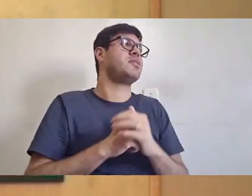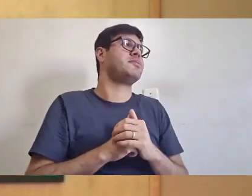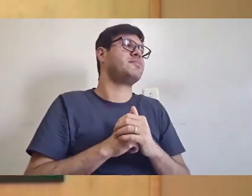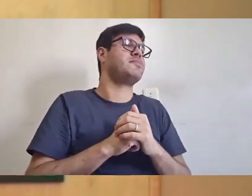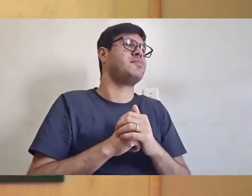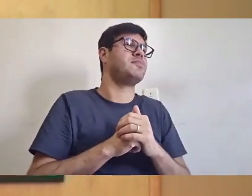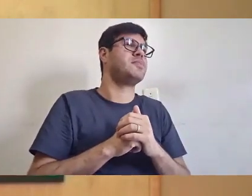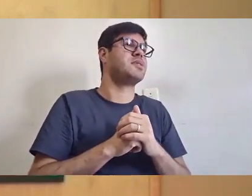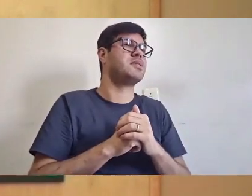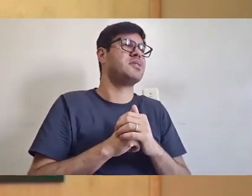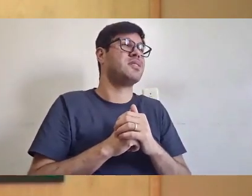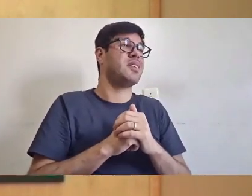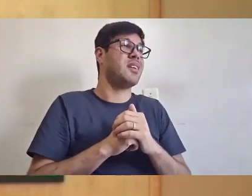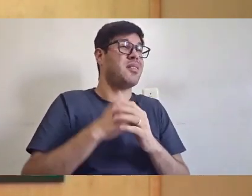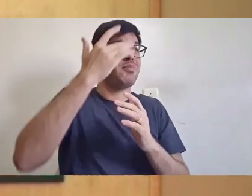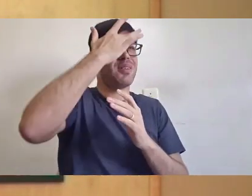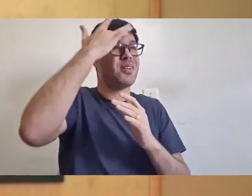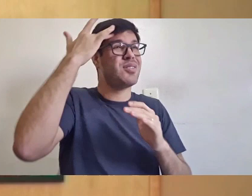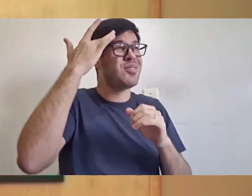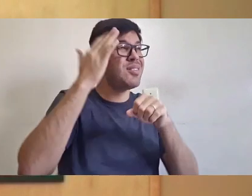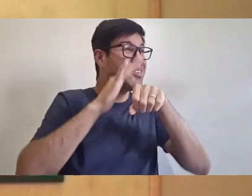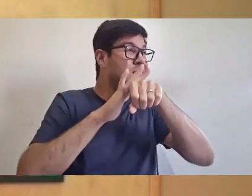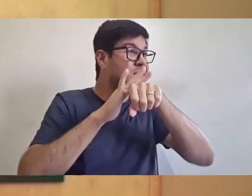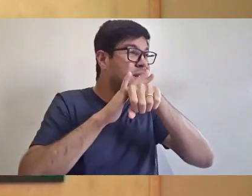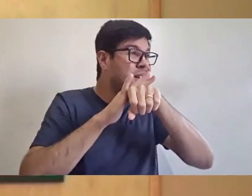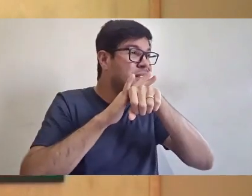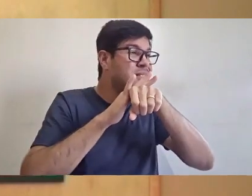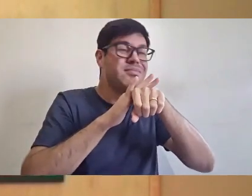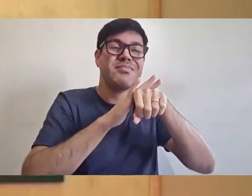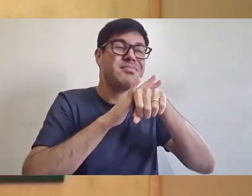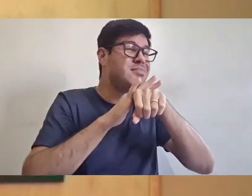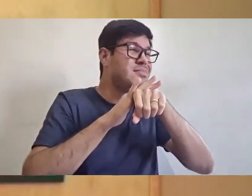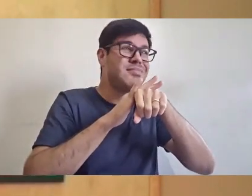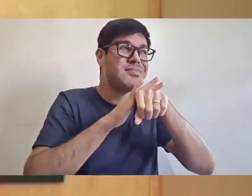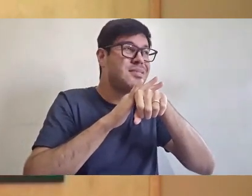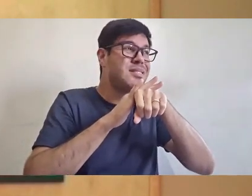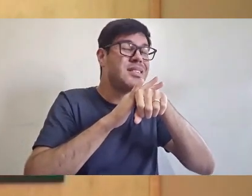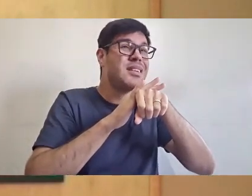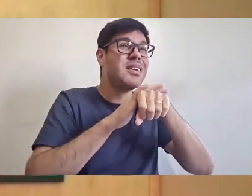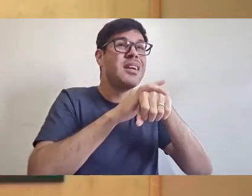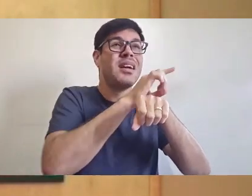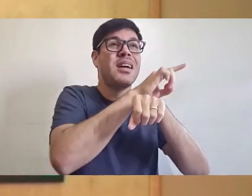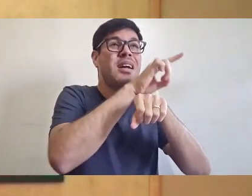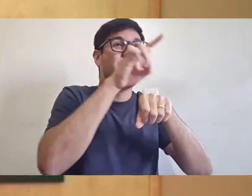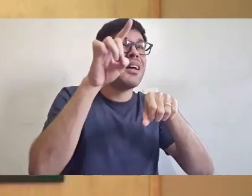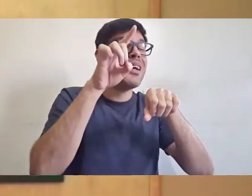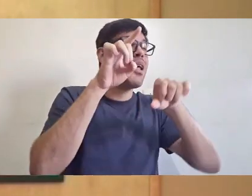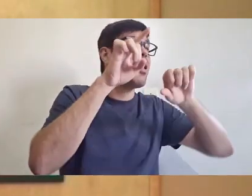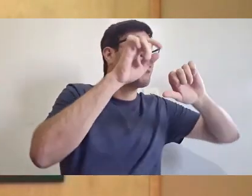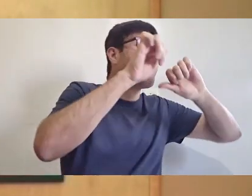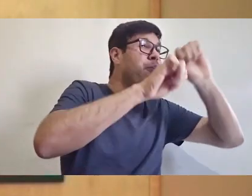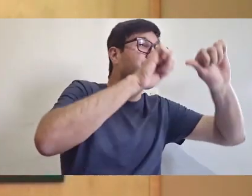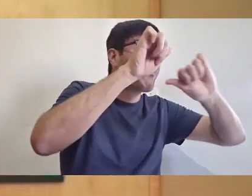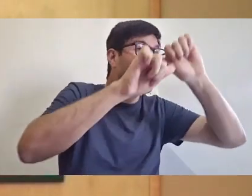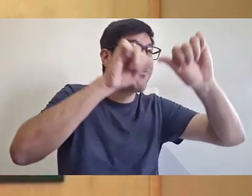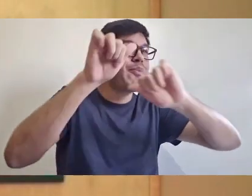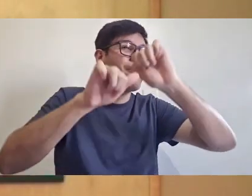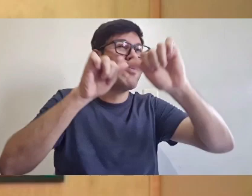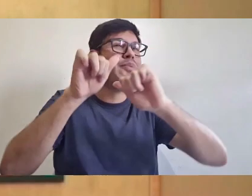não gosto da expressão o mundo está doente. Eu acho que o mundo está num período de